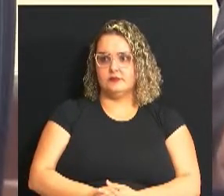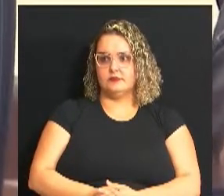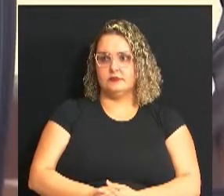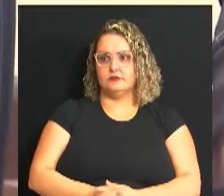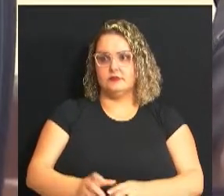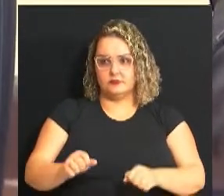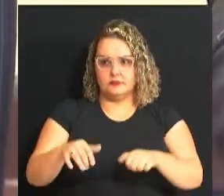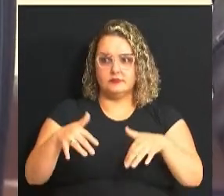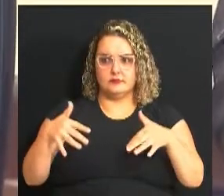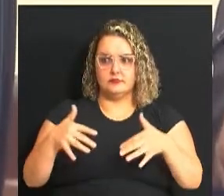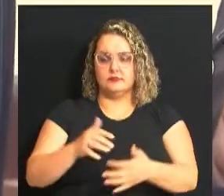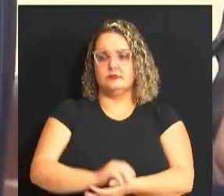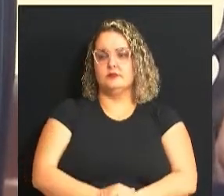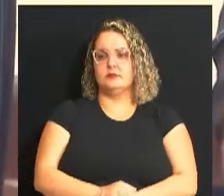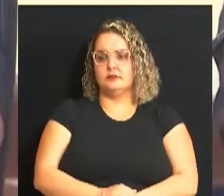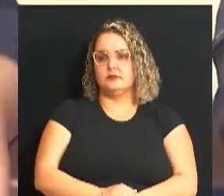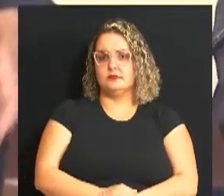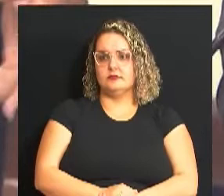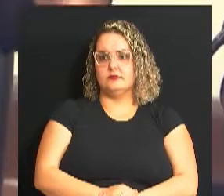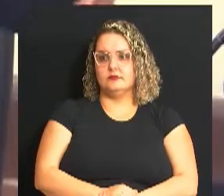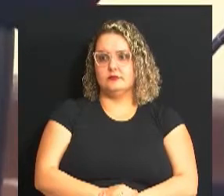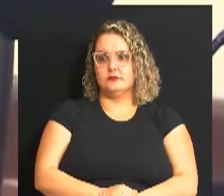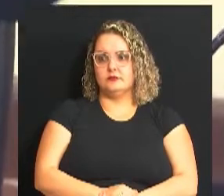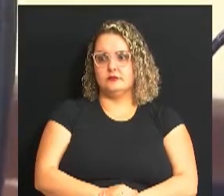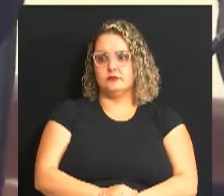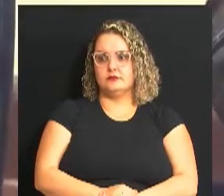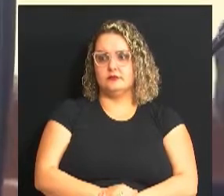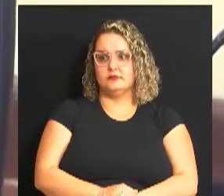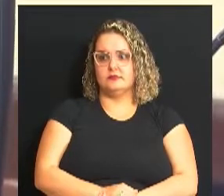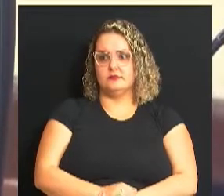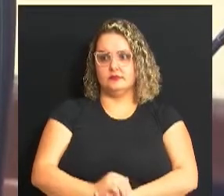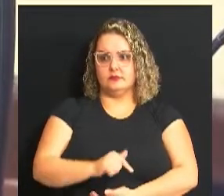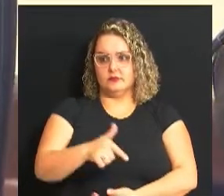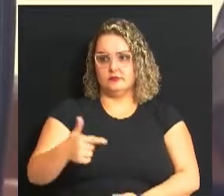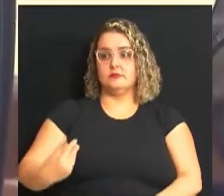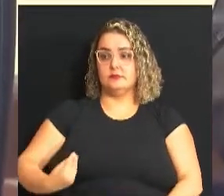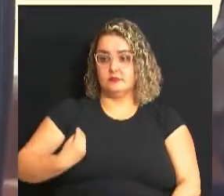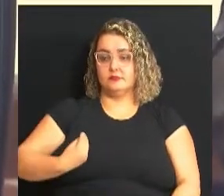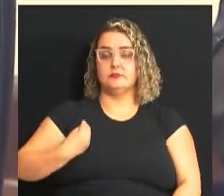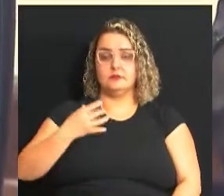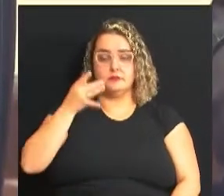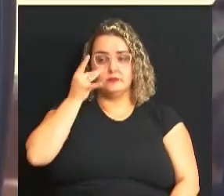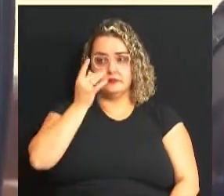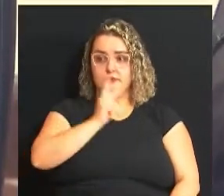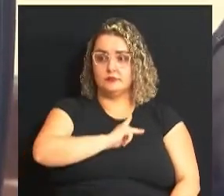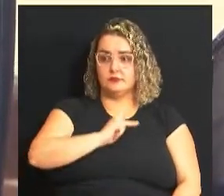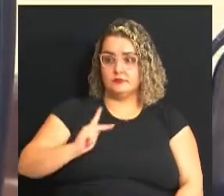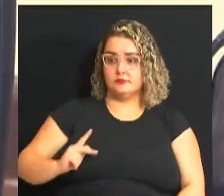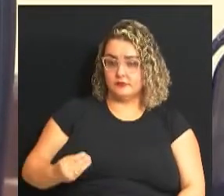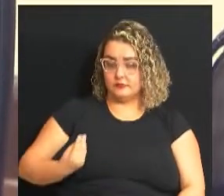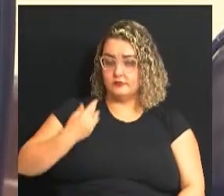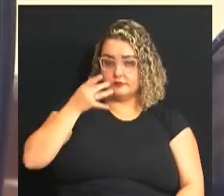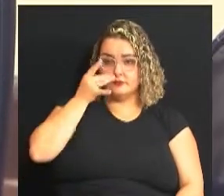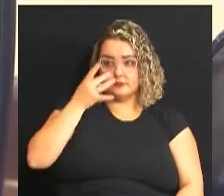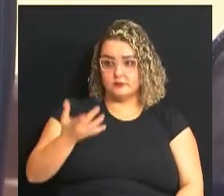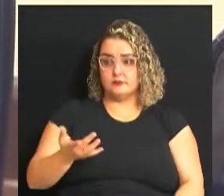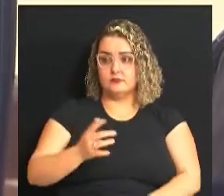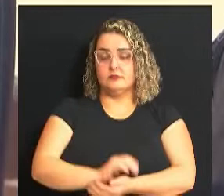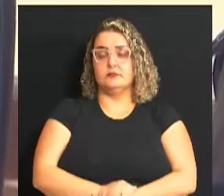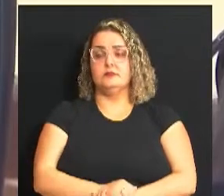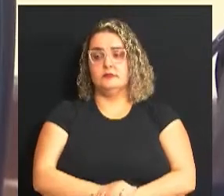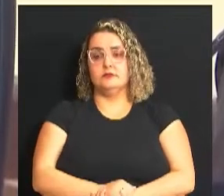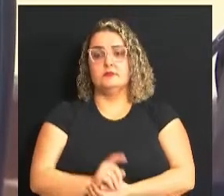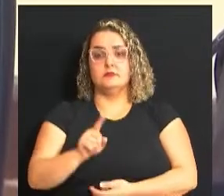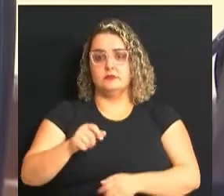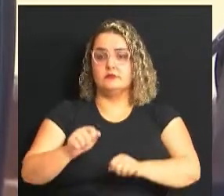audiência, mesmo que a gente não tenha tanta gente aqui participando, né, presentemente, mas essa é uma